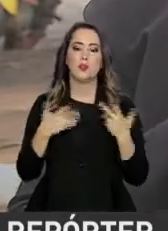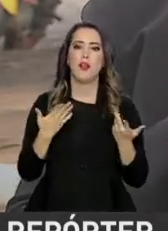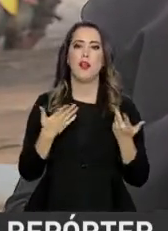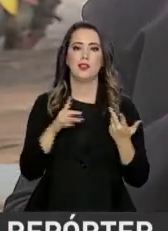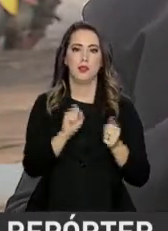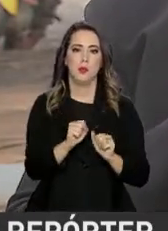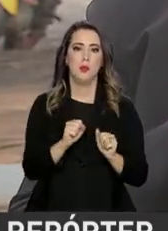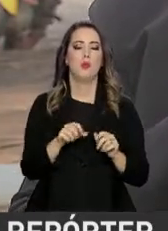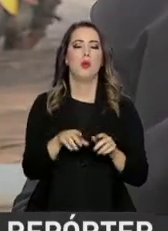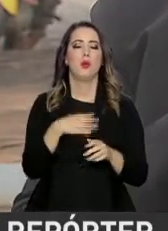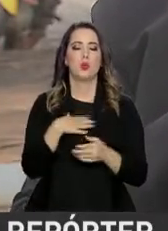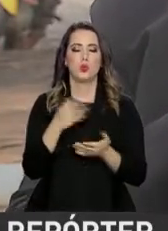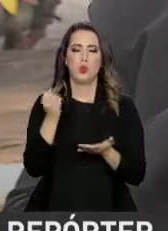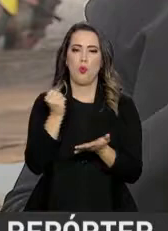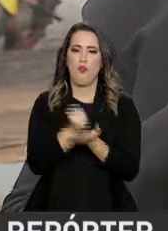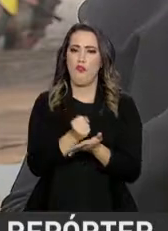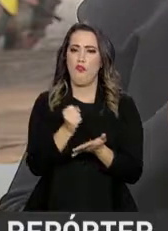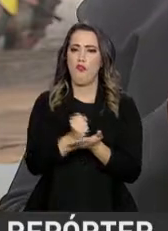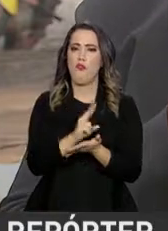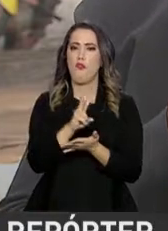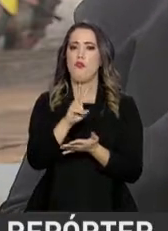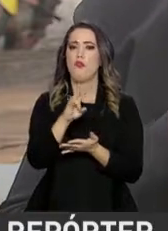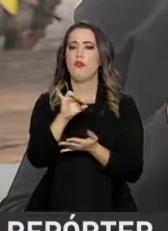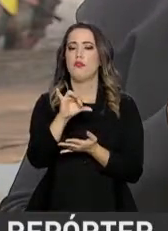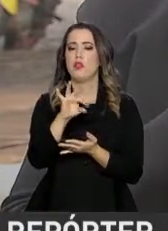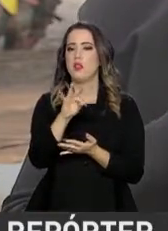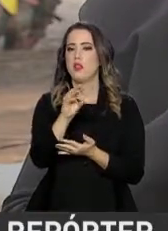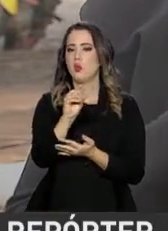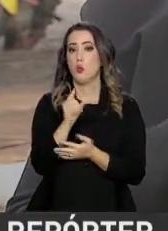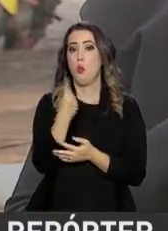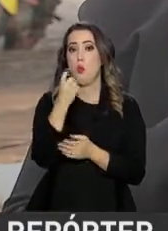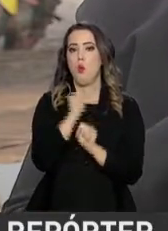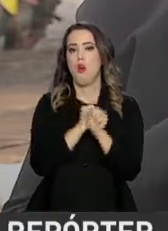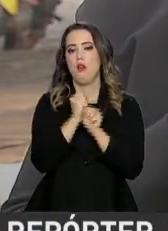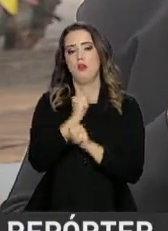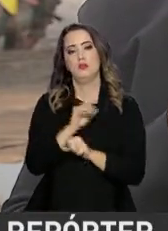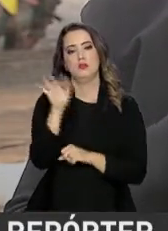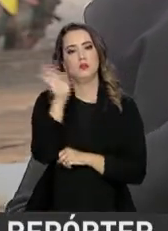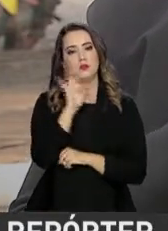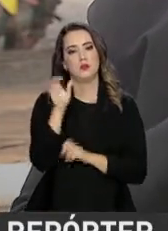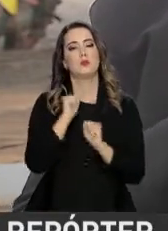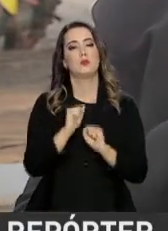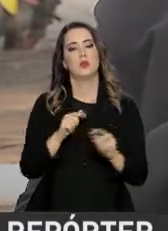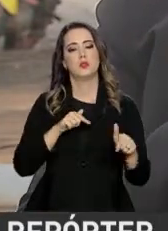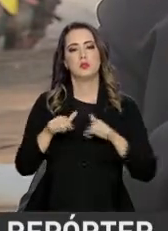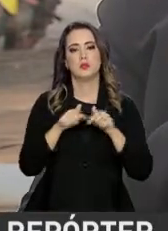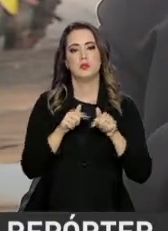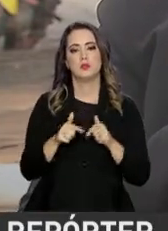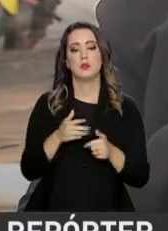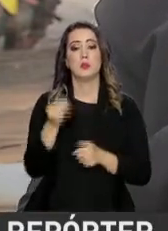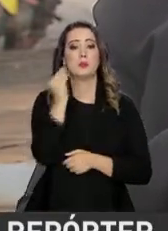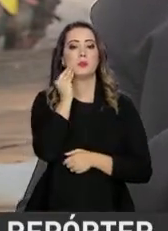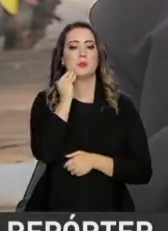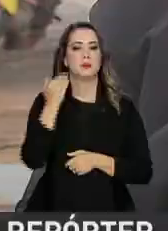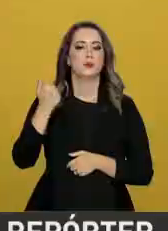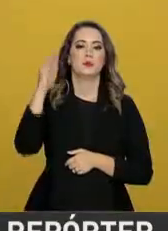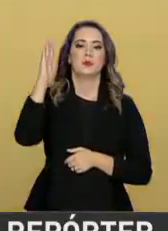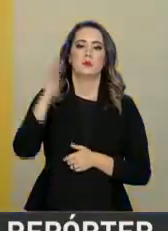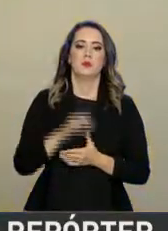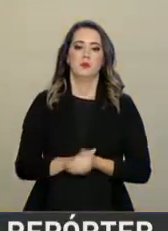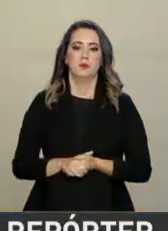conseguir um visto ele vê até um ano na frança além disso ele também pode trabalhar para ter uma experiência mais